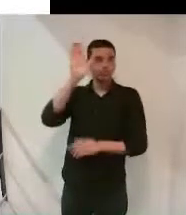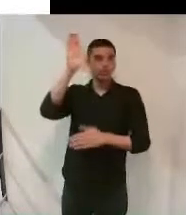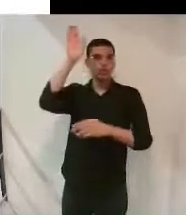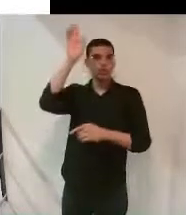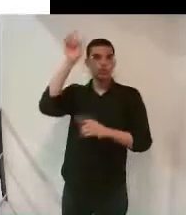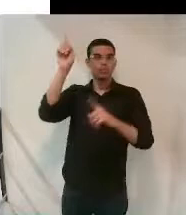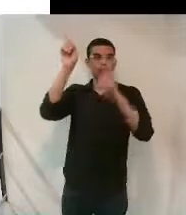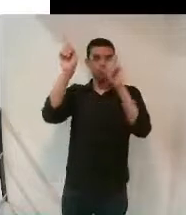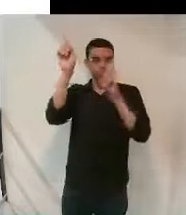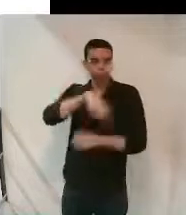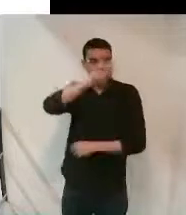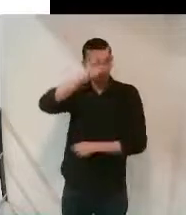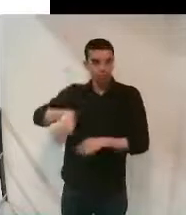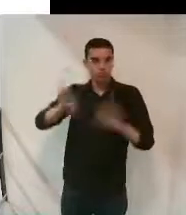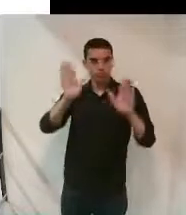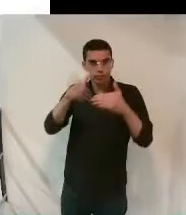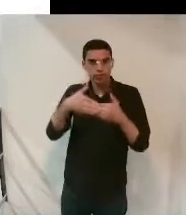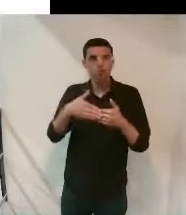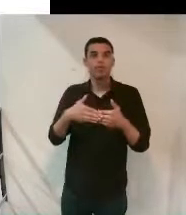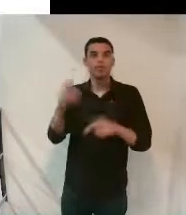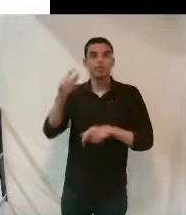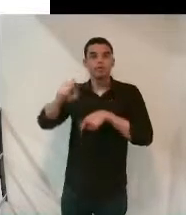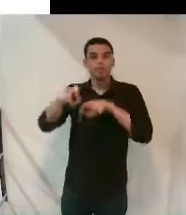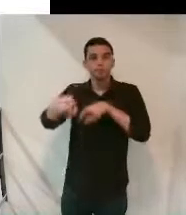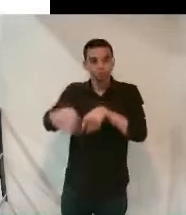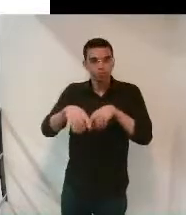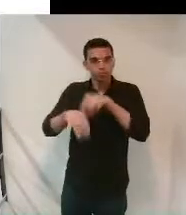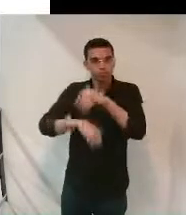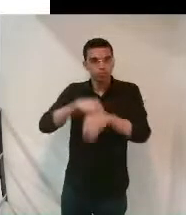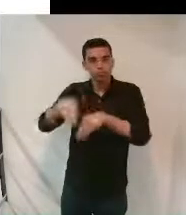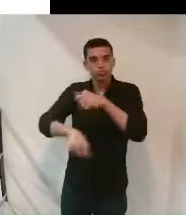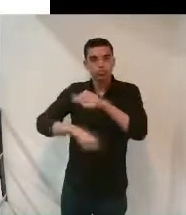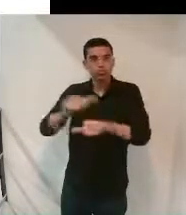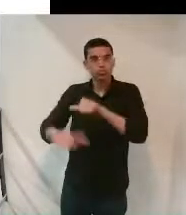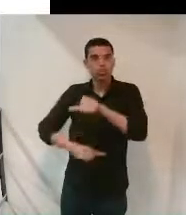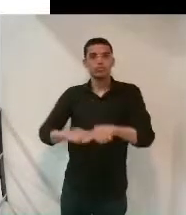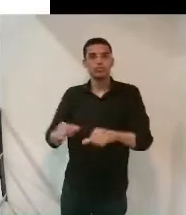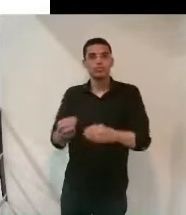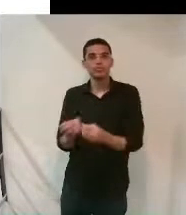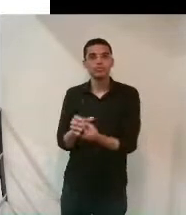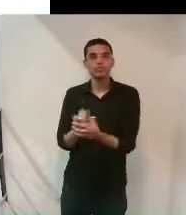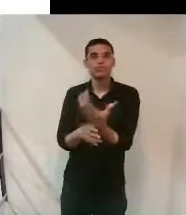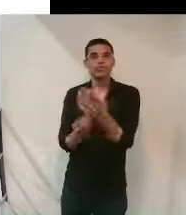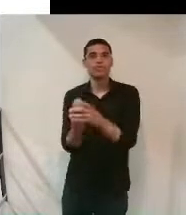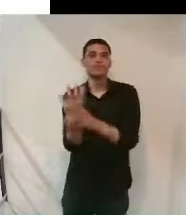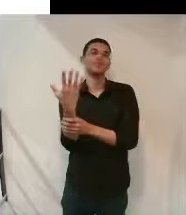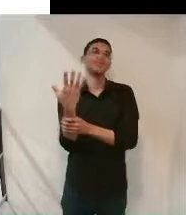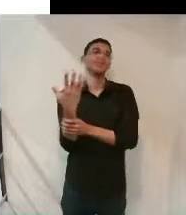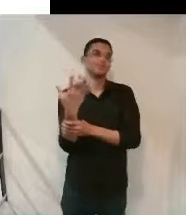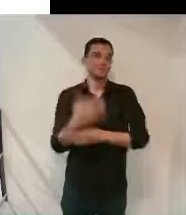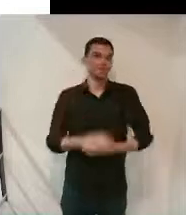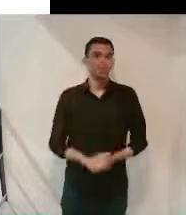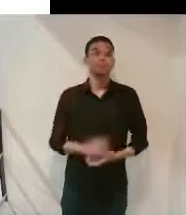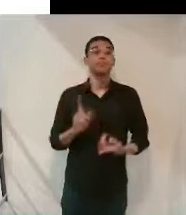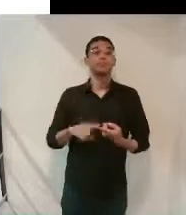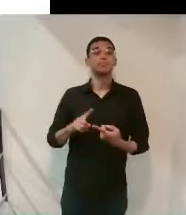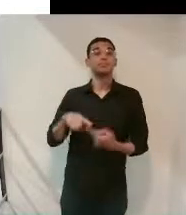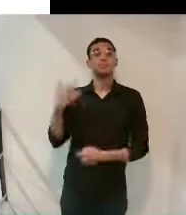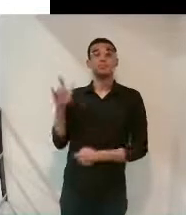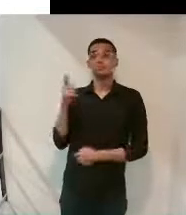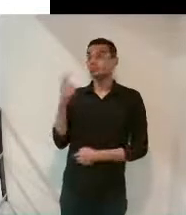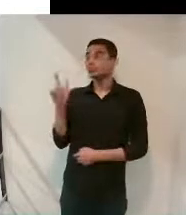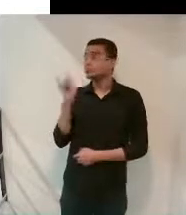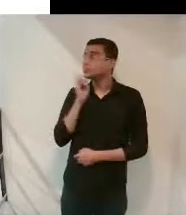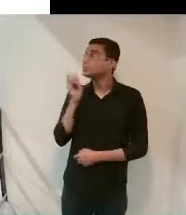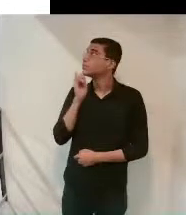local que havia só morte, hoje já tem vida. Outro exemplo exitoso que foi a visita institucional de